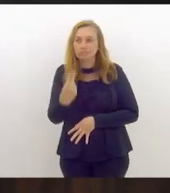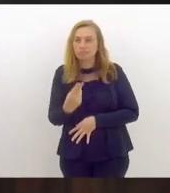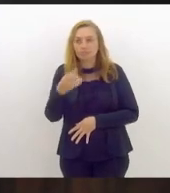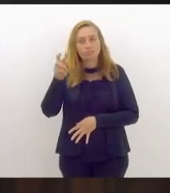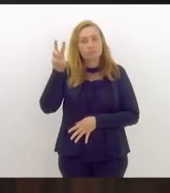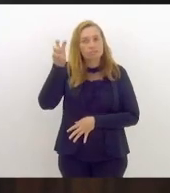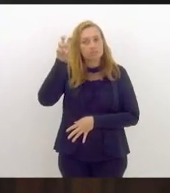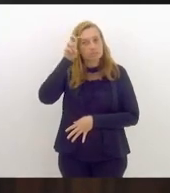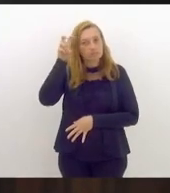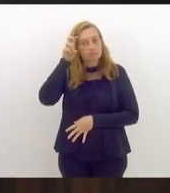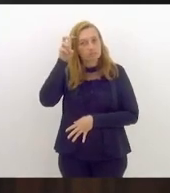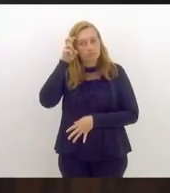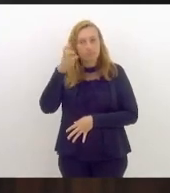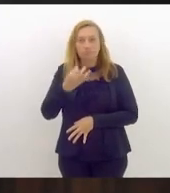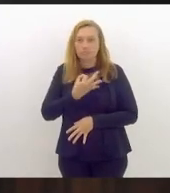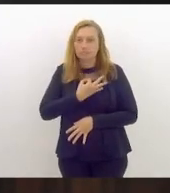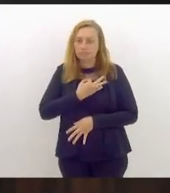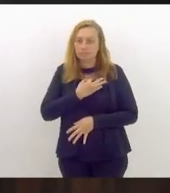quinta-feira medalhas,